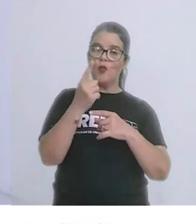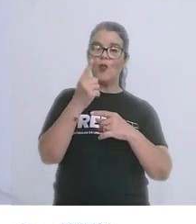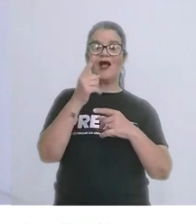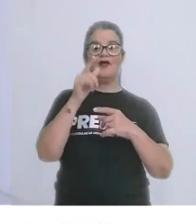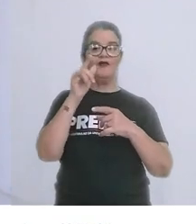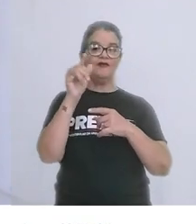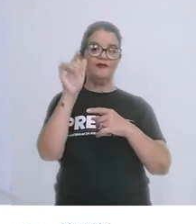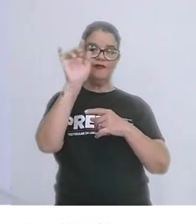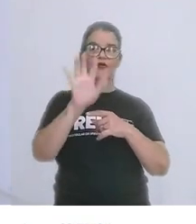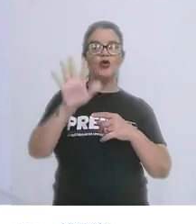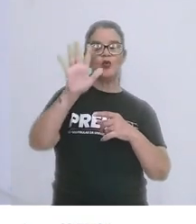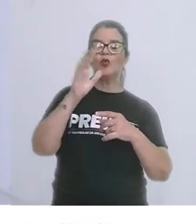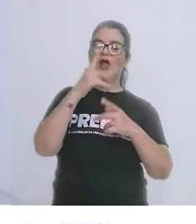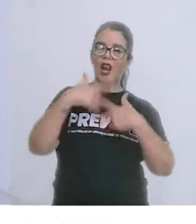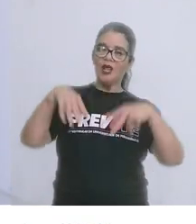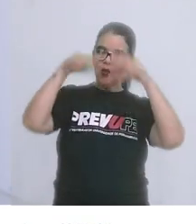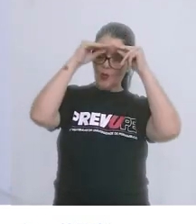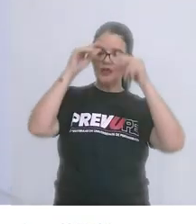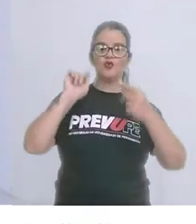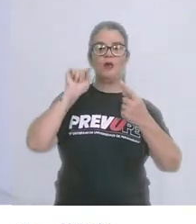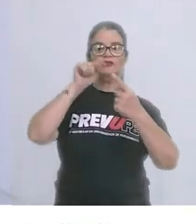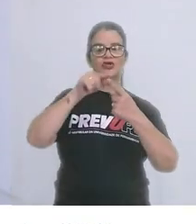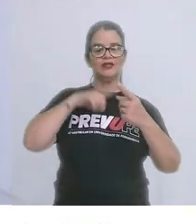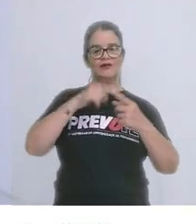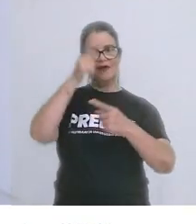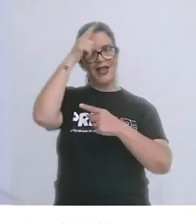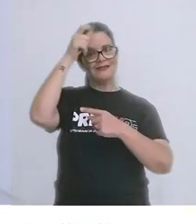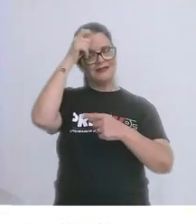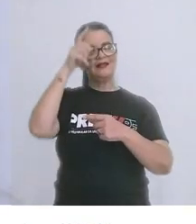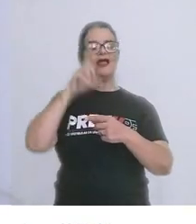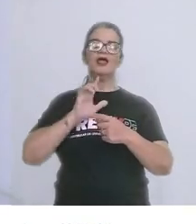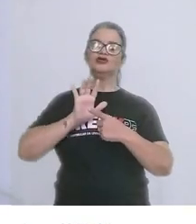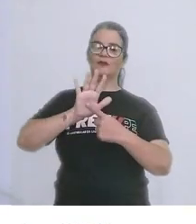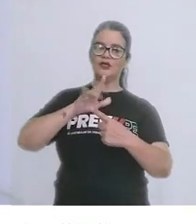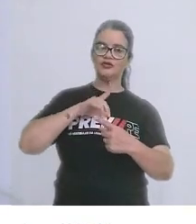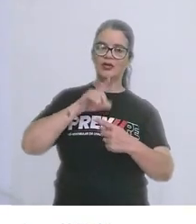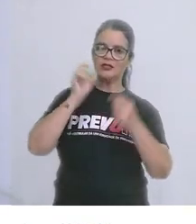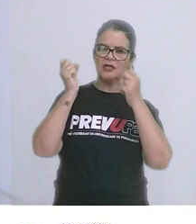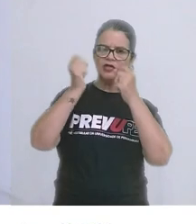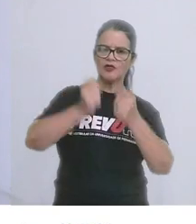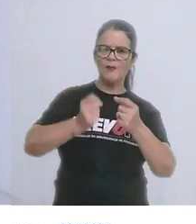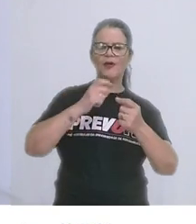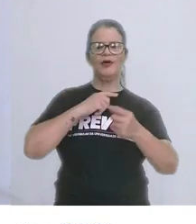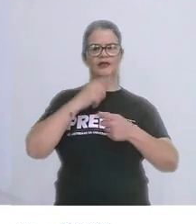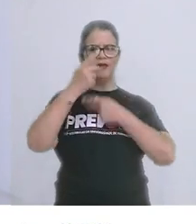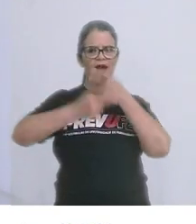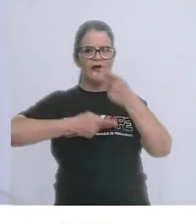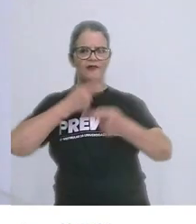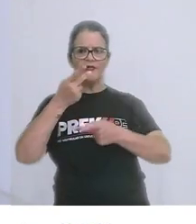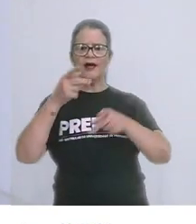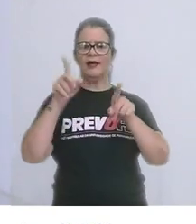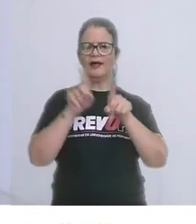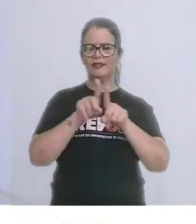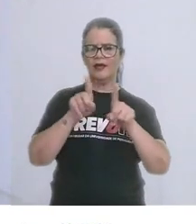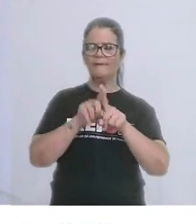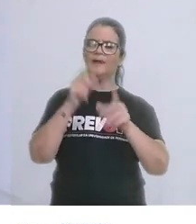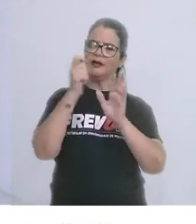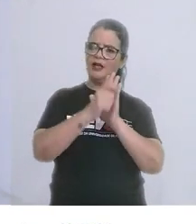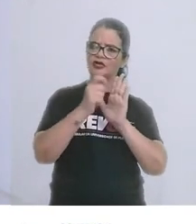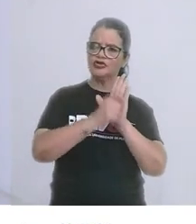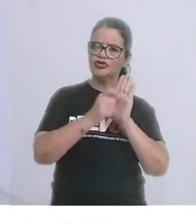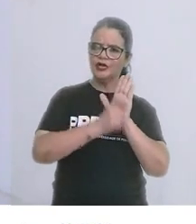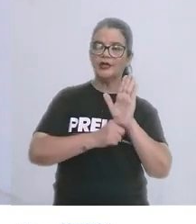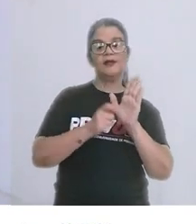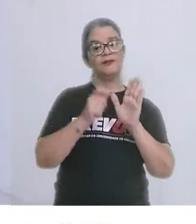com o objetivo de realçar as ideias mencionadas, e aí pode ser tanto na fala como na